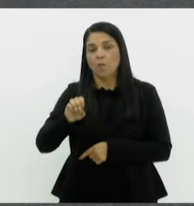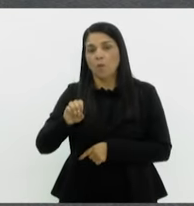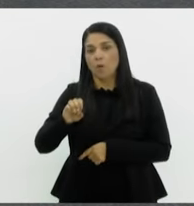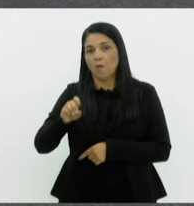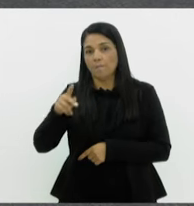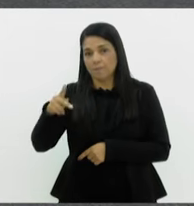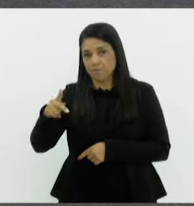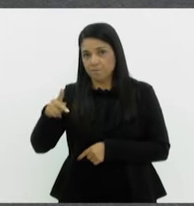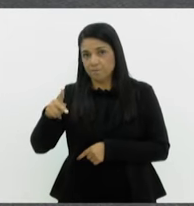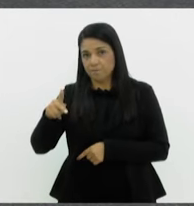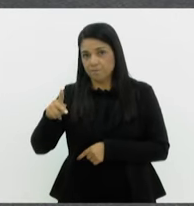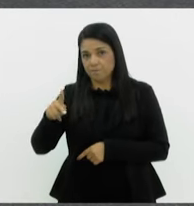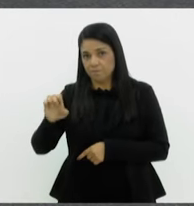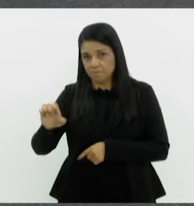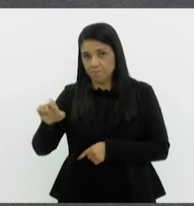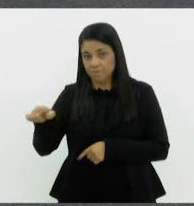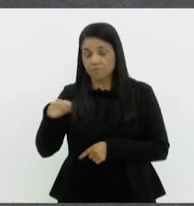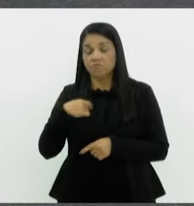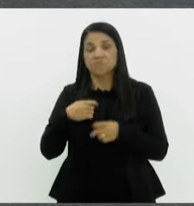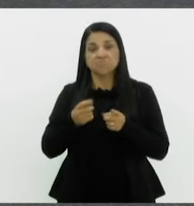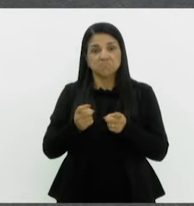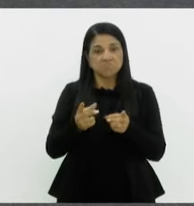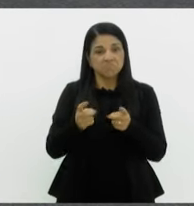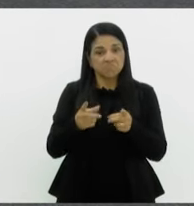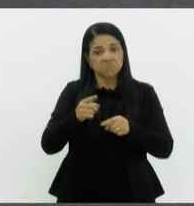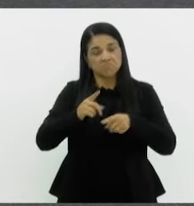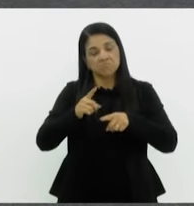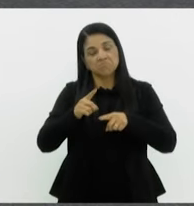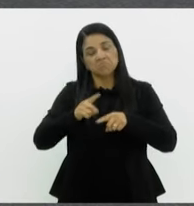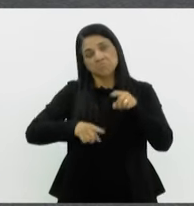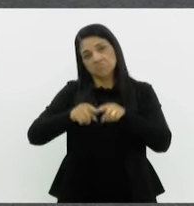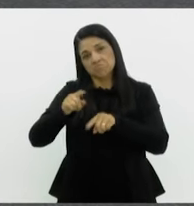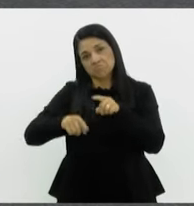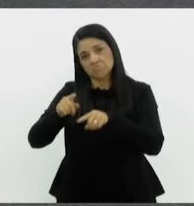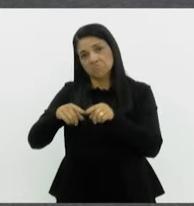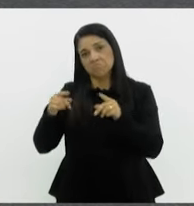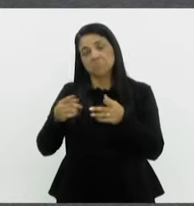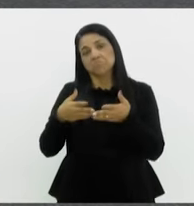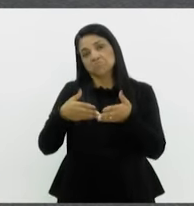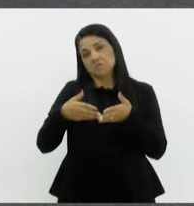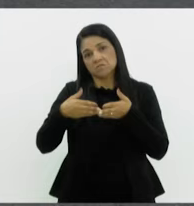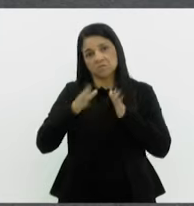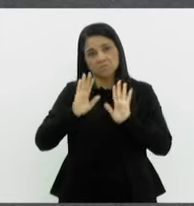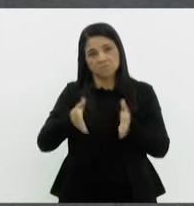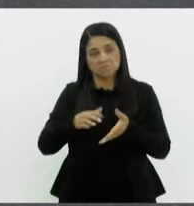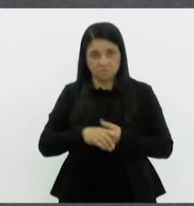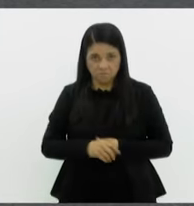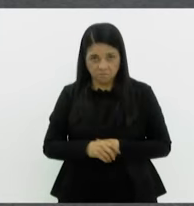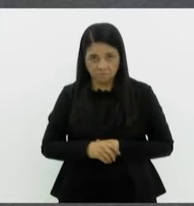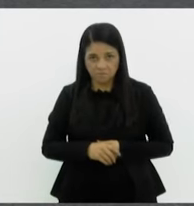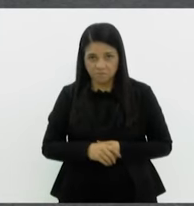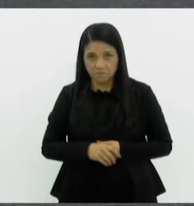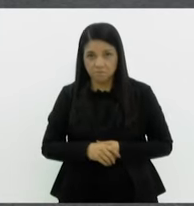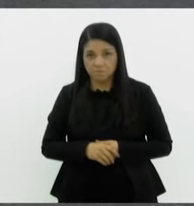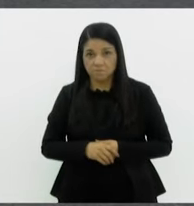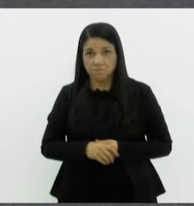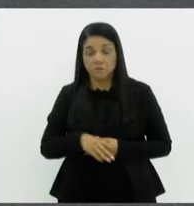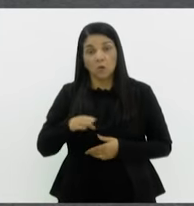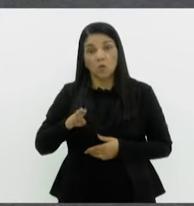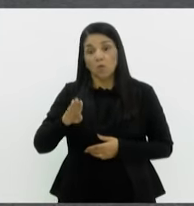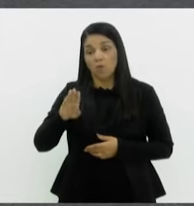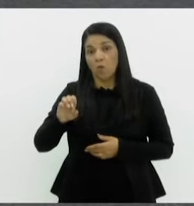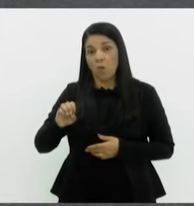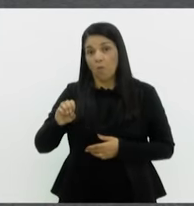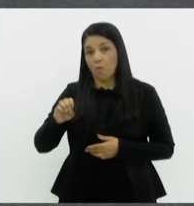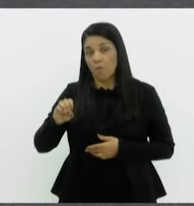Especiais, para fins de comercialização dos produtos oficialmente licenciados. Em tese, o BOP já